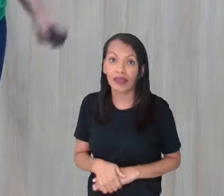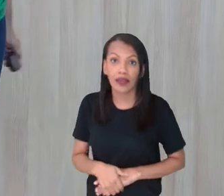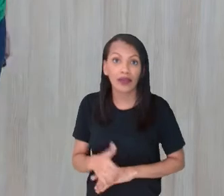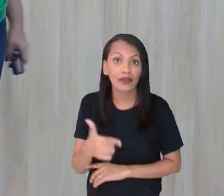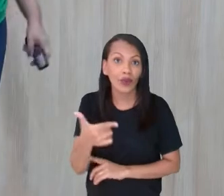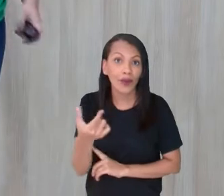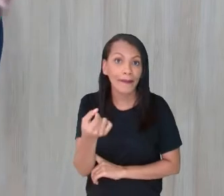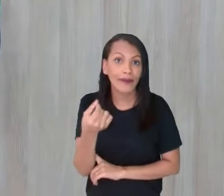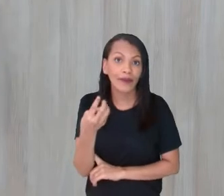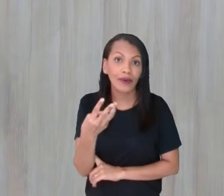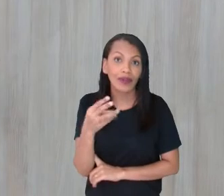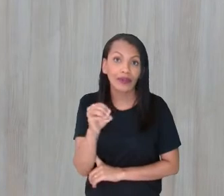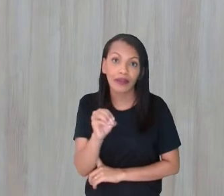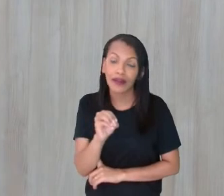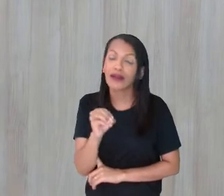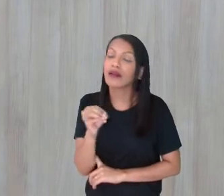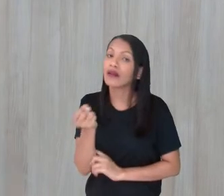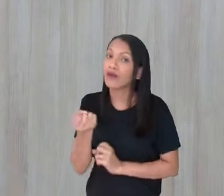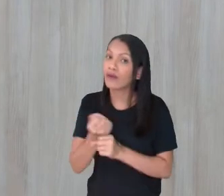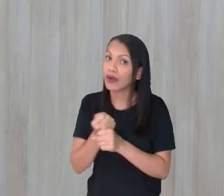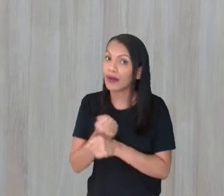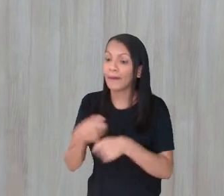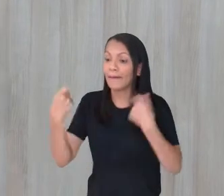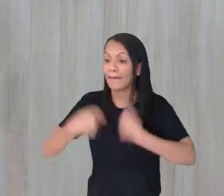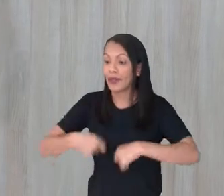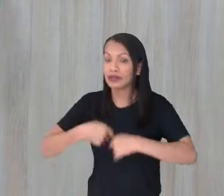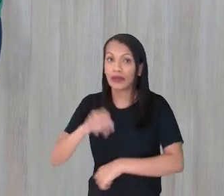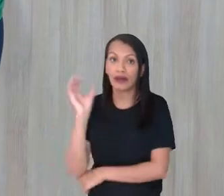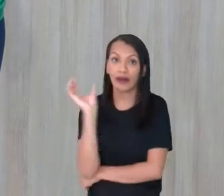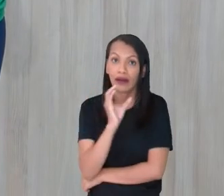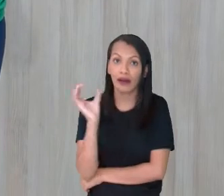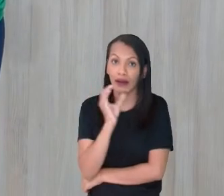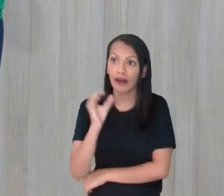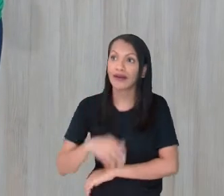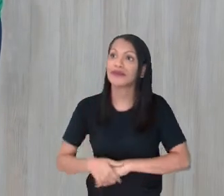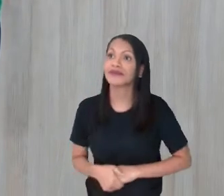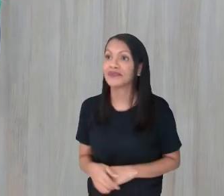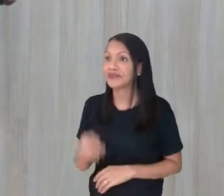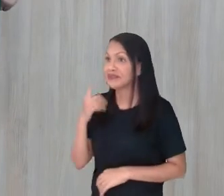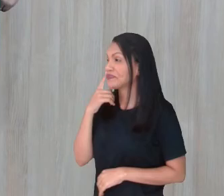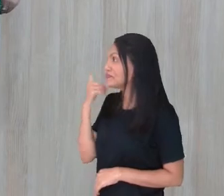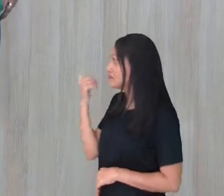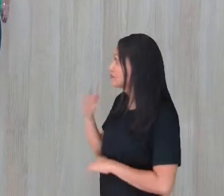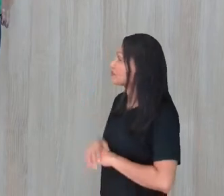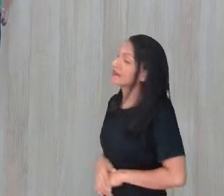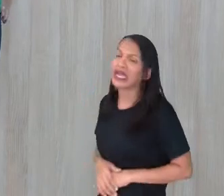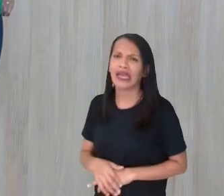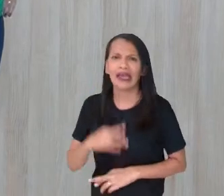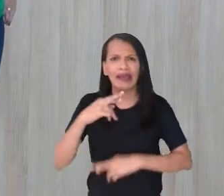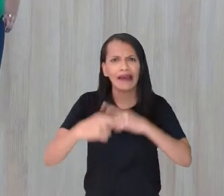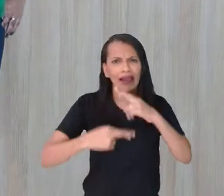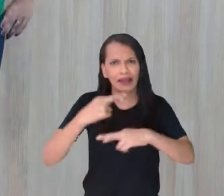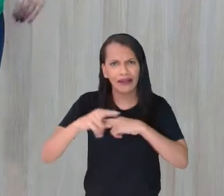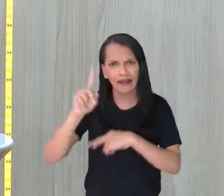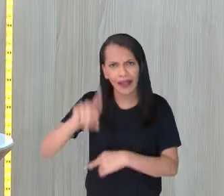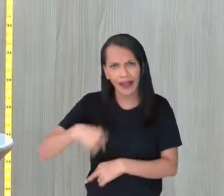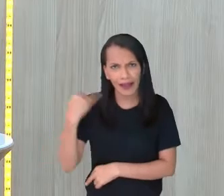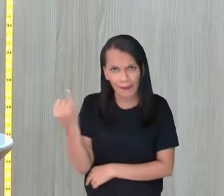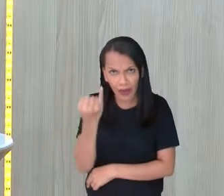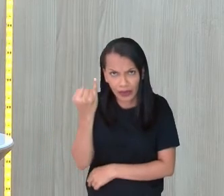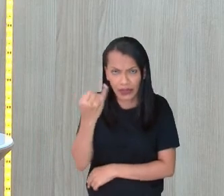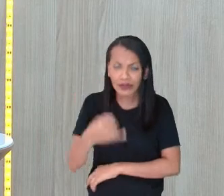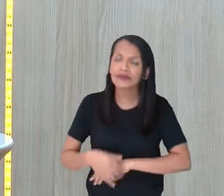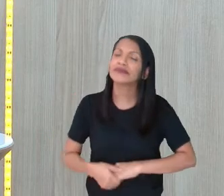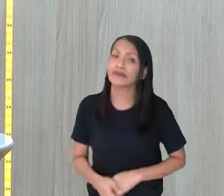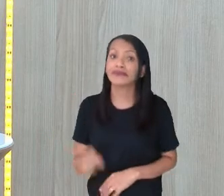tanto tempo assim, né? A gente precisa correr. Reciclagem, professora, é importante a gente pensar sobre... Muito importante,